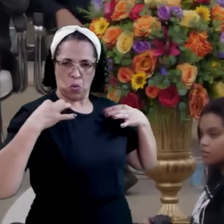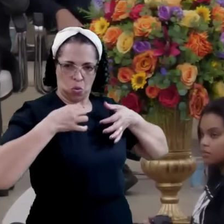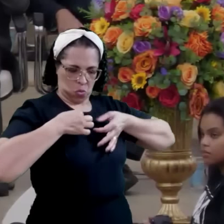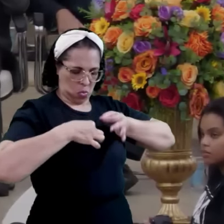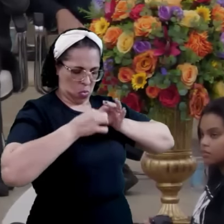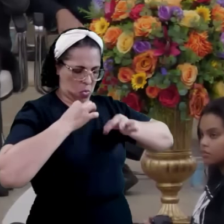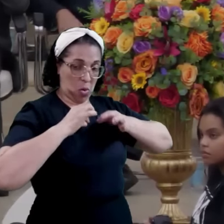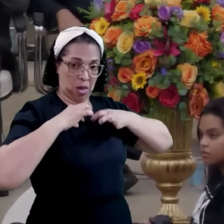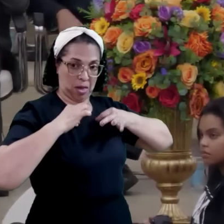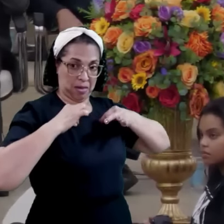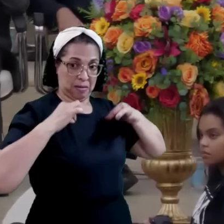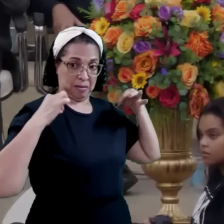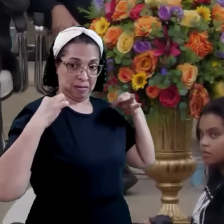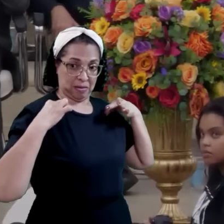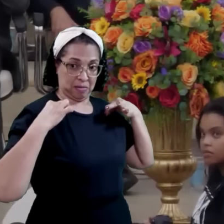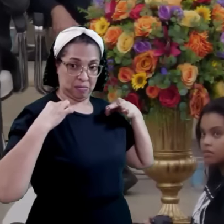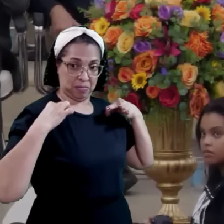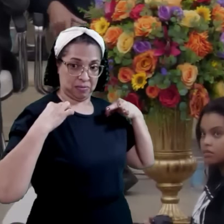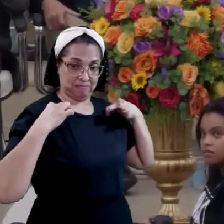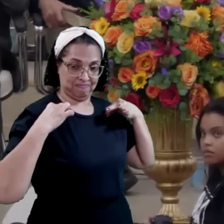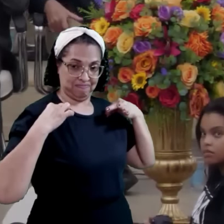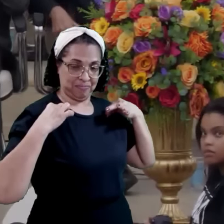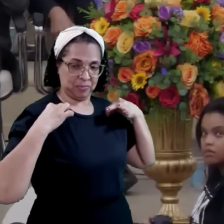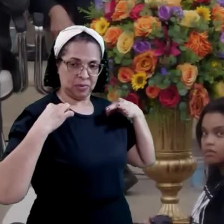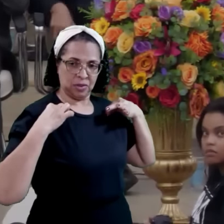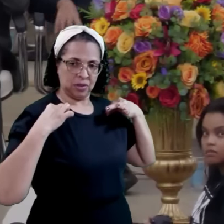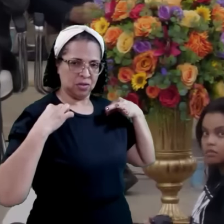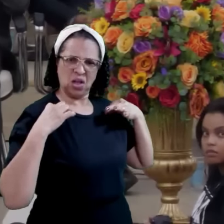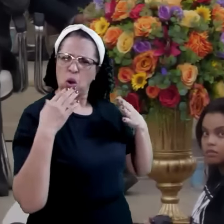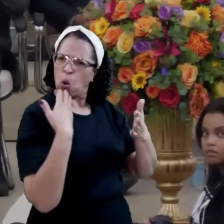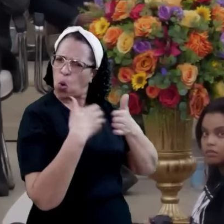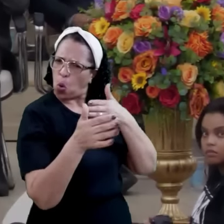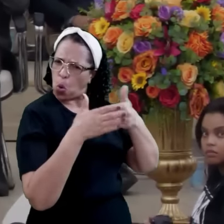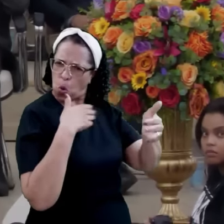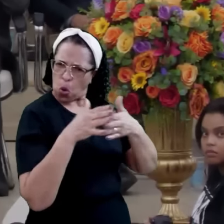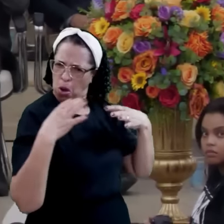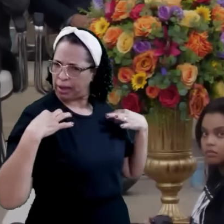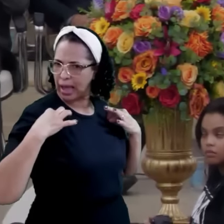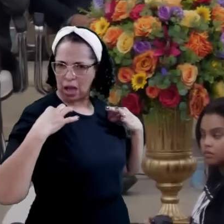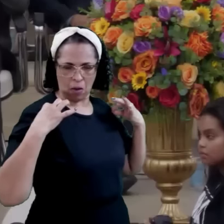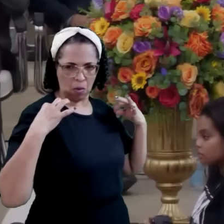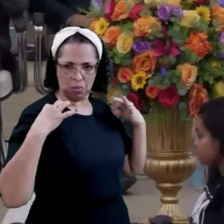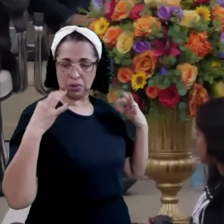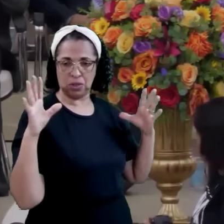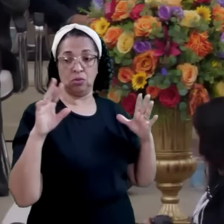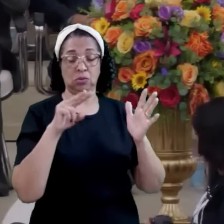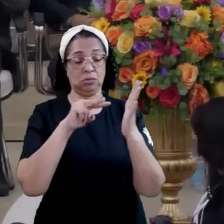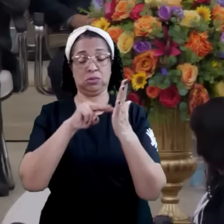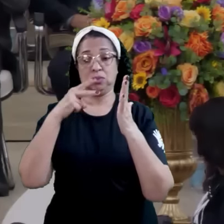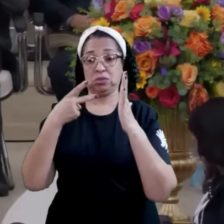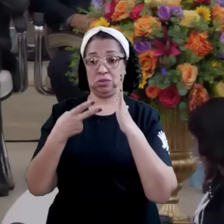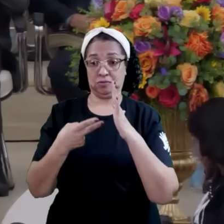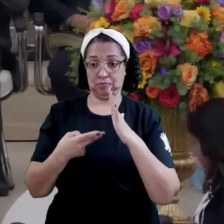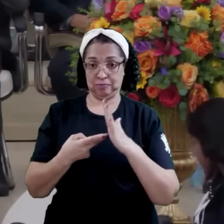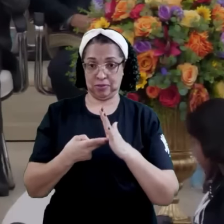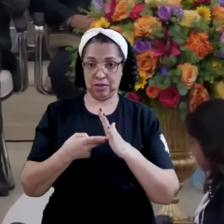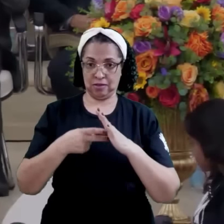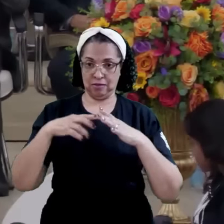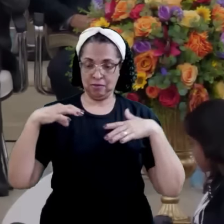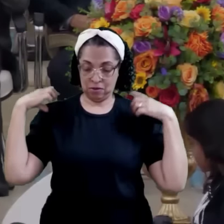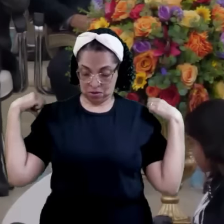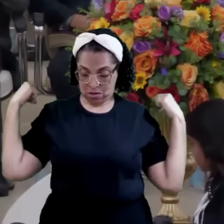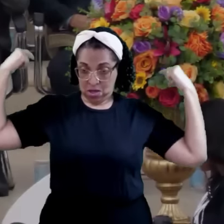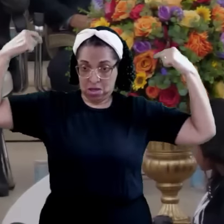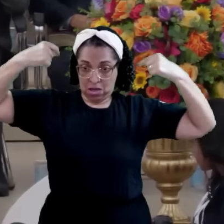irmão a capa era como um alvará de liberação para ele poder esmolar era um alvará de liberação na capa tinha